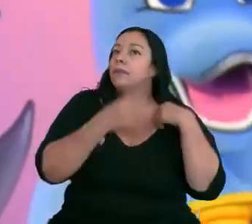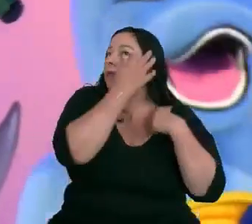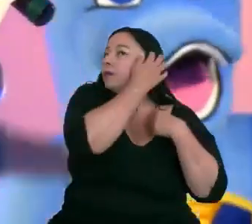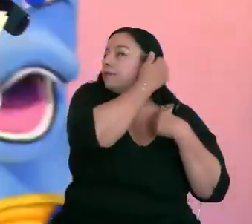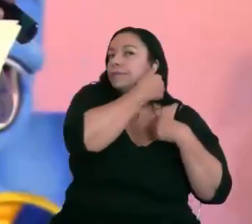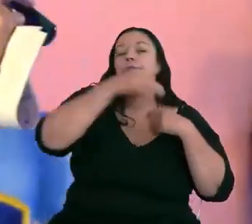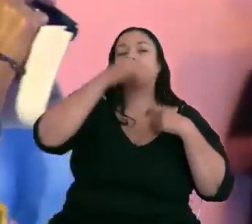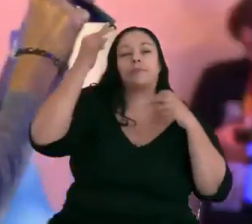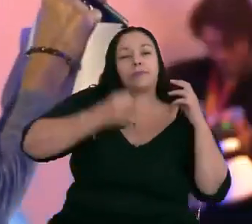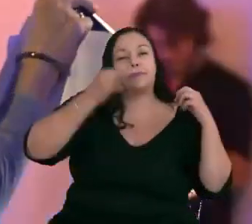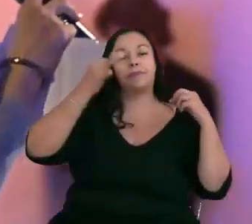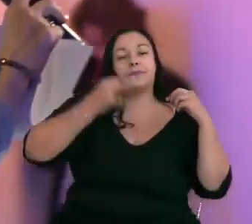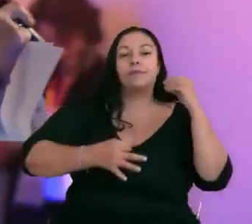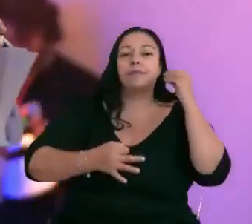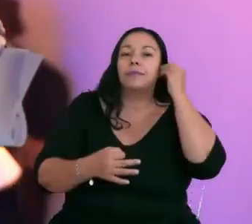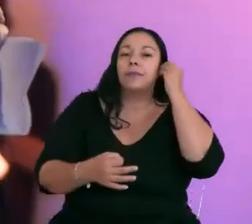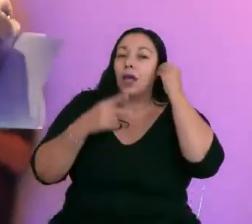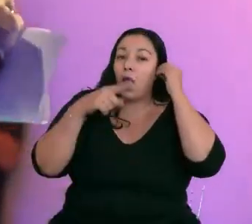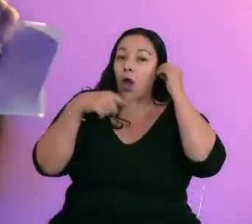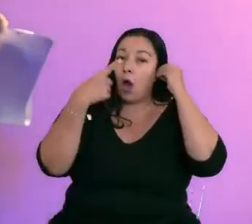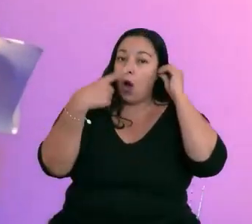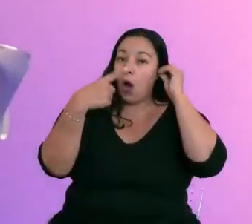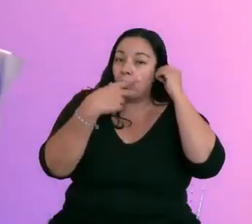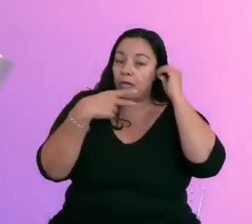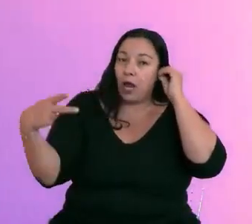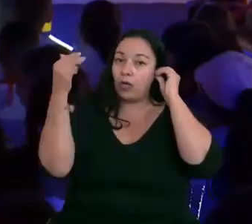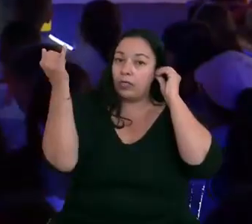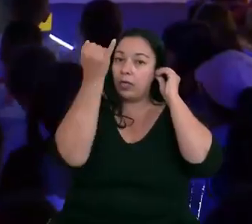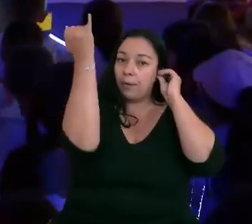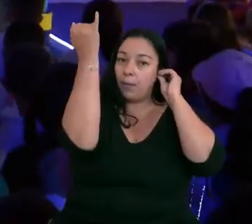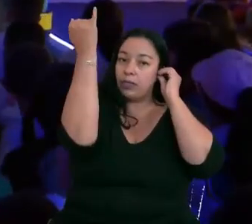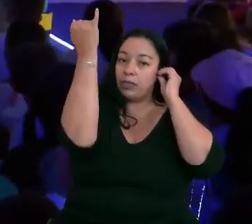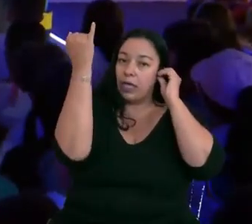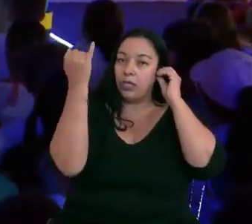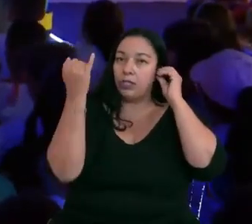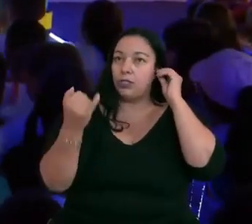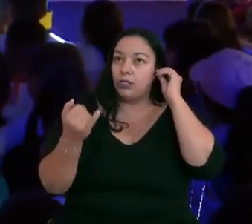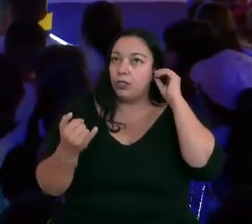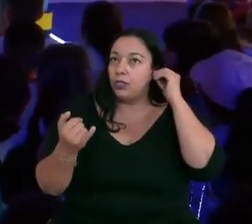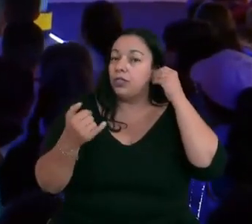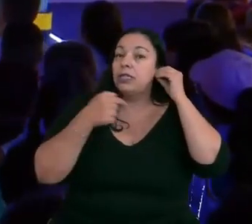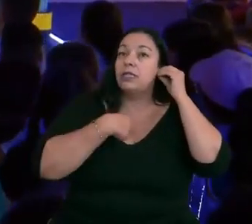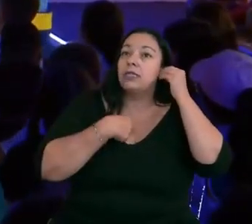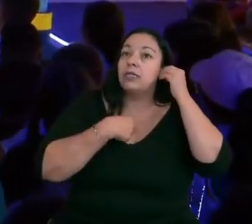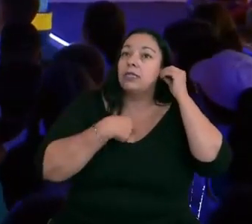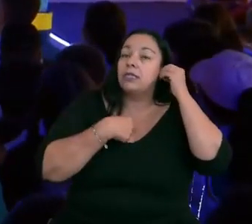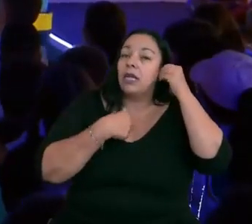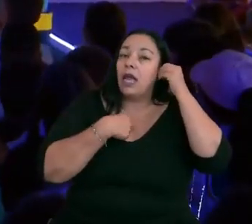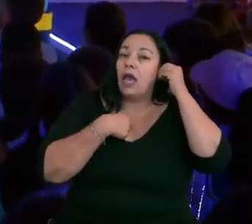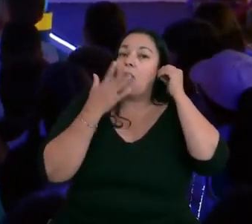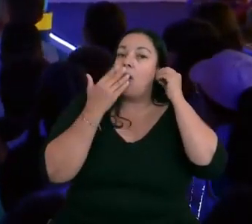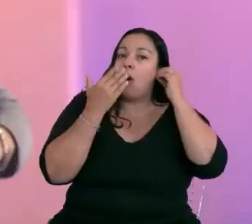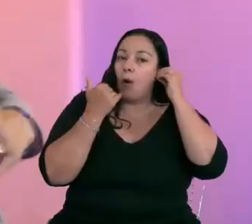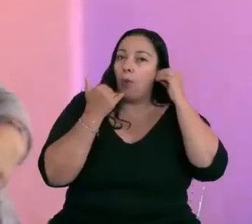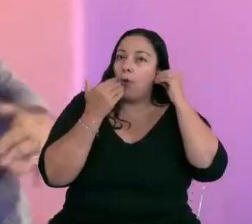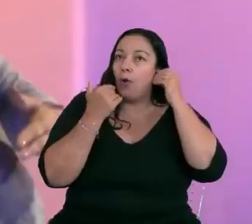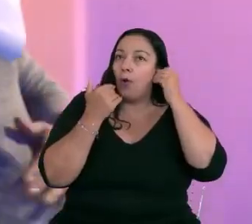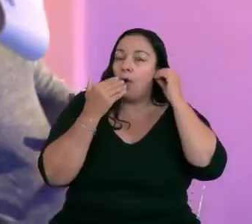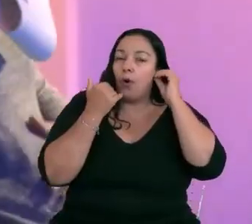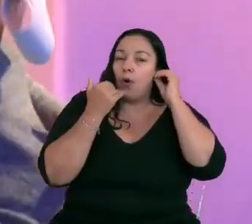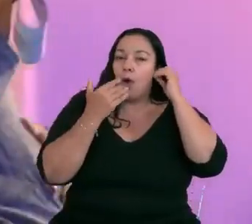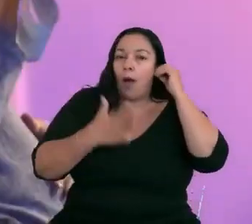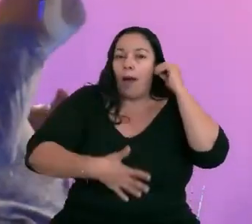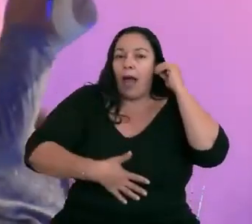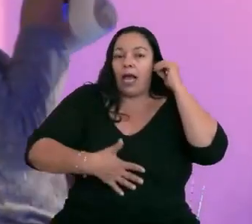Exatamente. Ó, outra coisa importante, se eu como... Cadê o barrigão? Mostra aí, todo